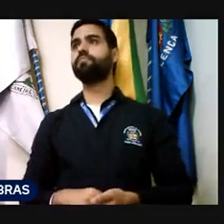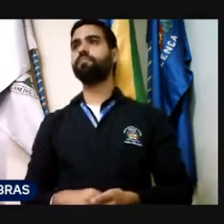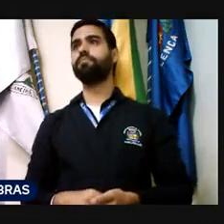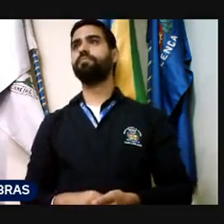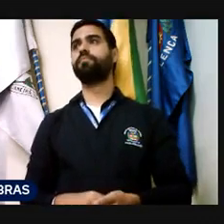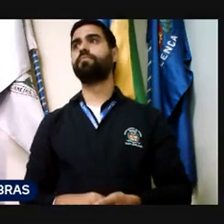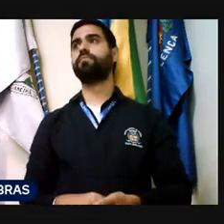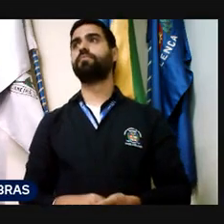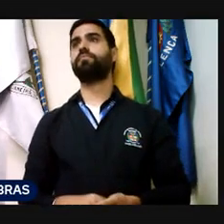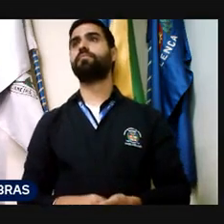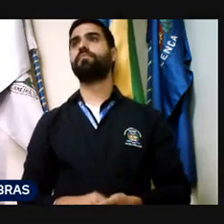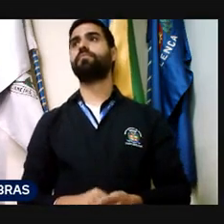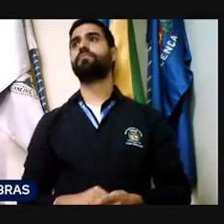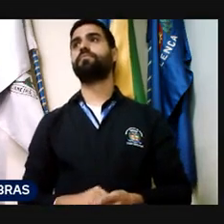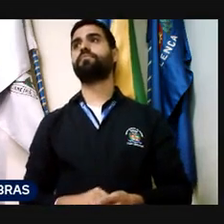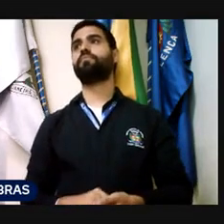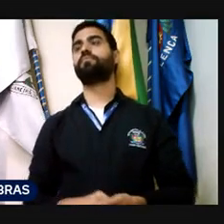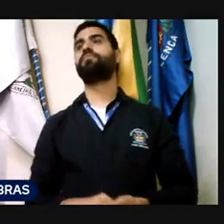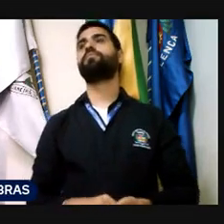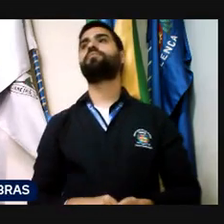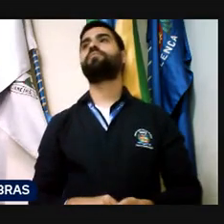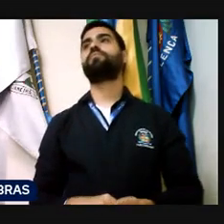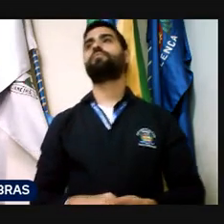Graça, prefeito.